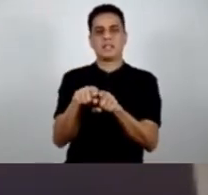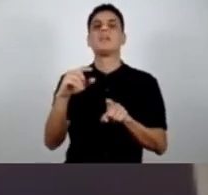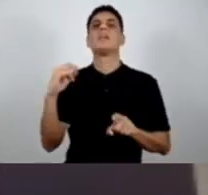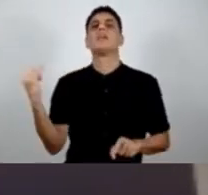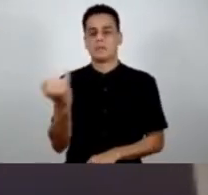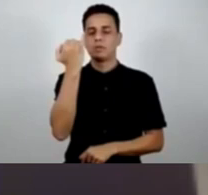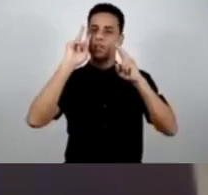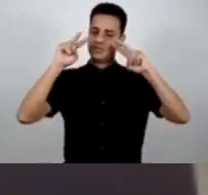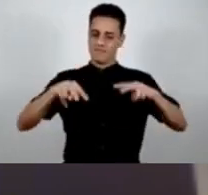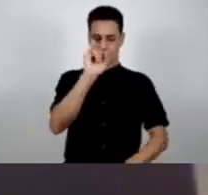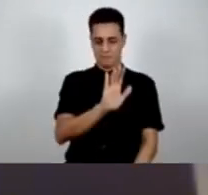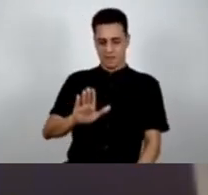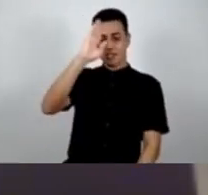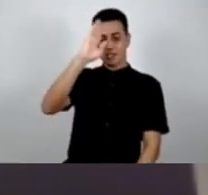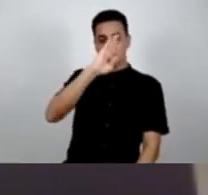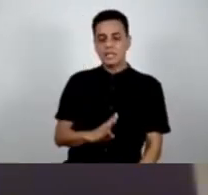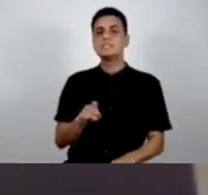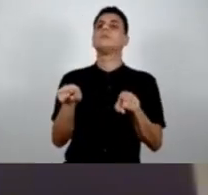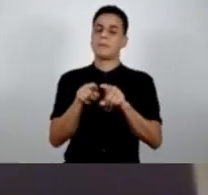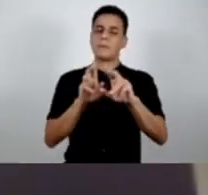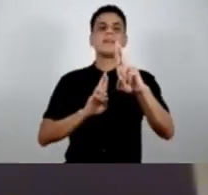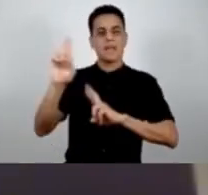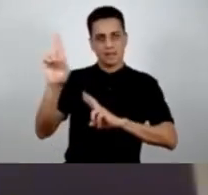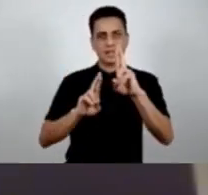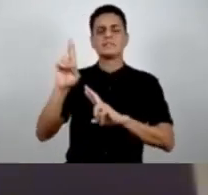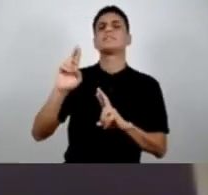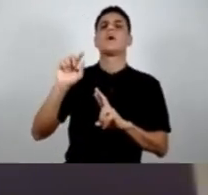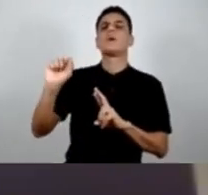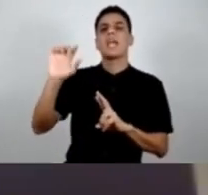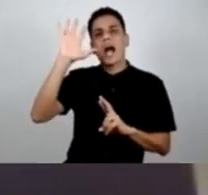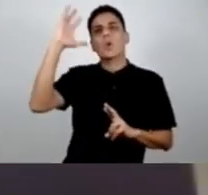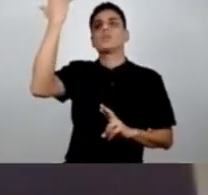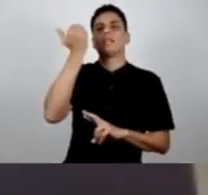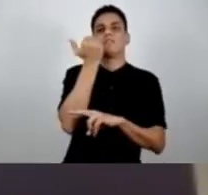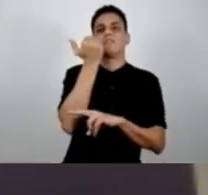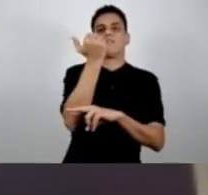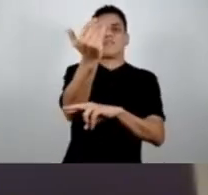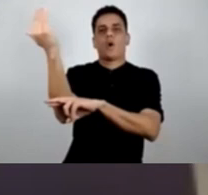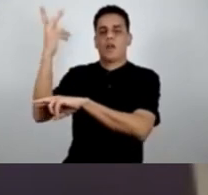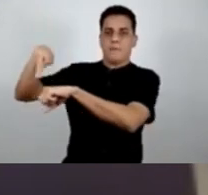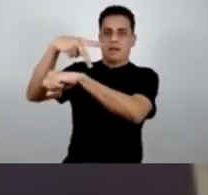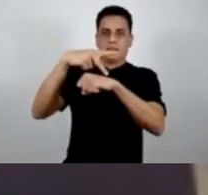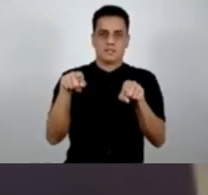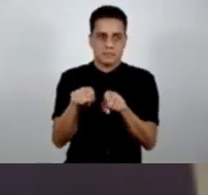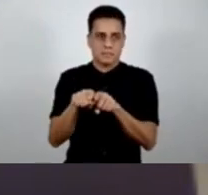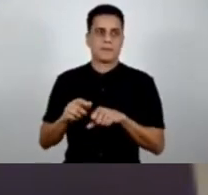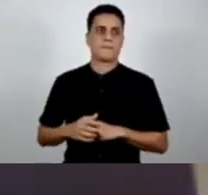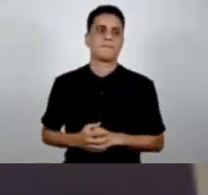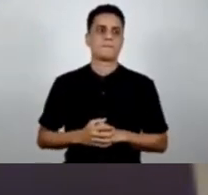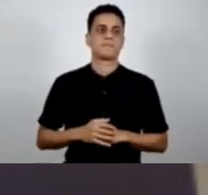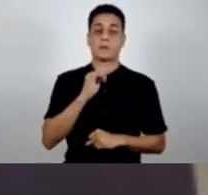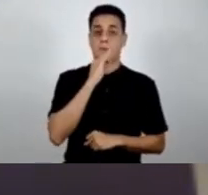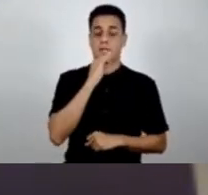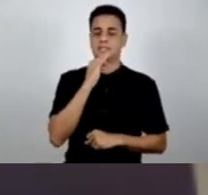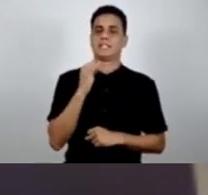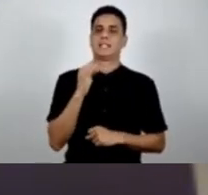se relaciona também com acontecimentos internacionais. Quando eu falei com um jornalista espanhol, um